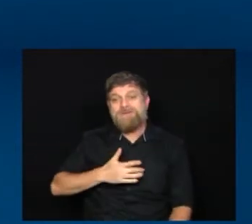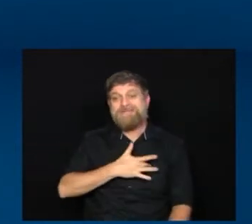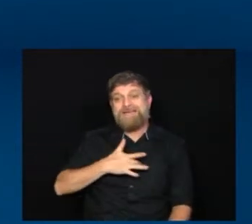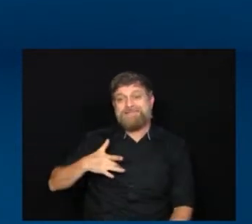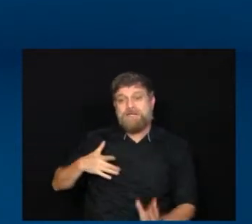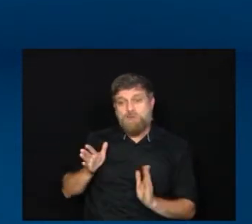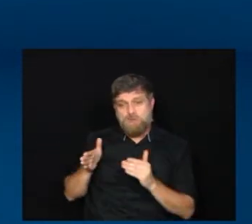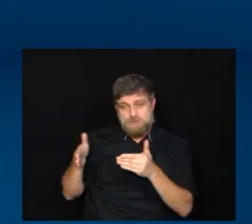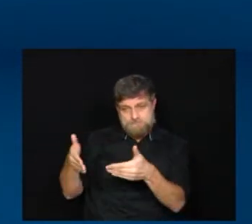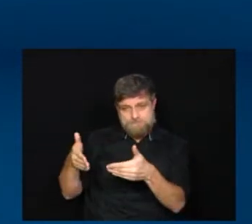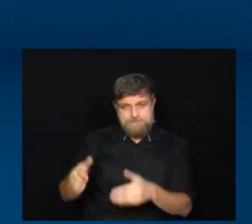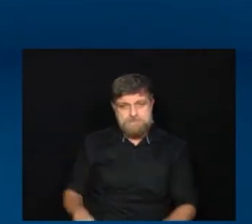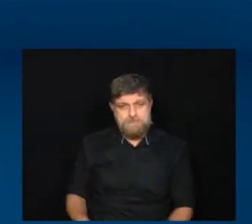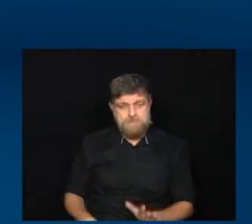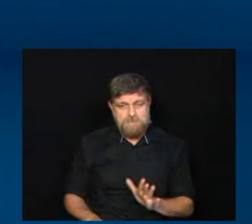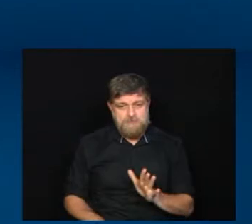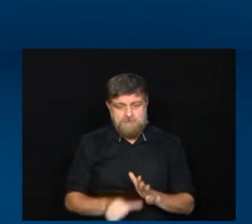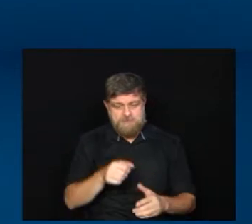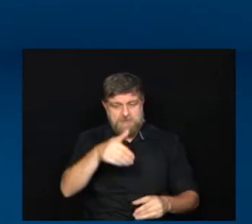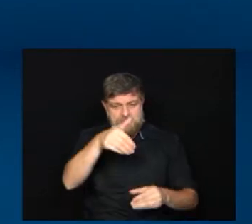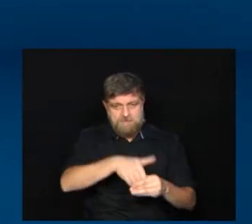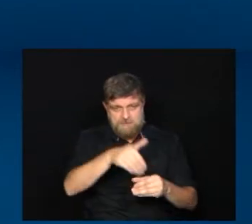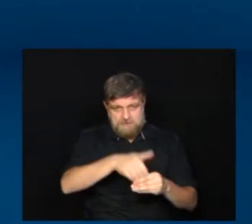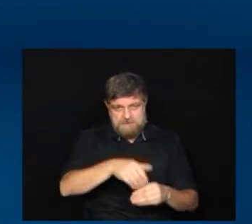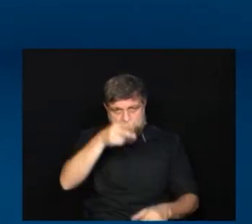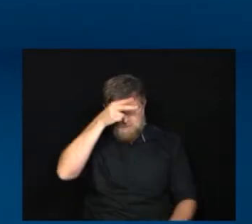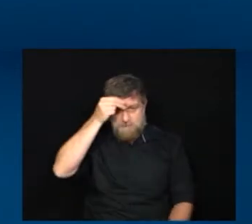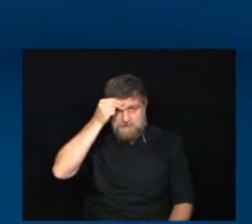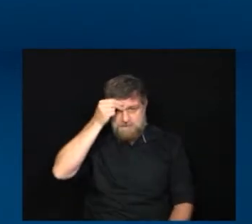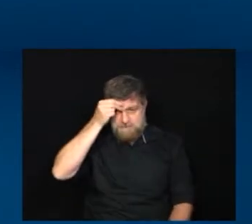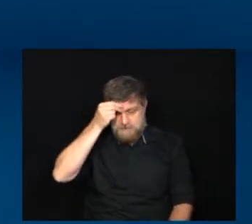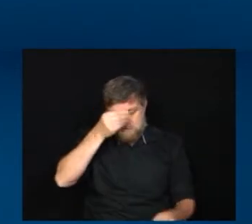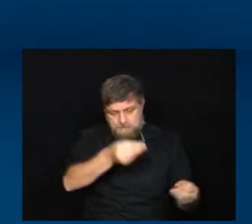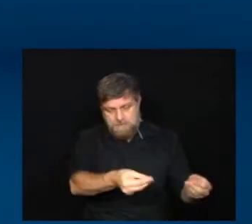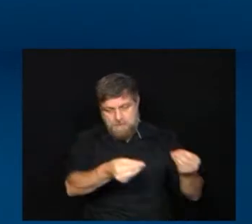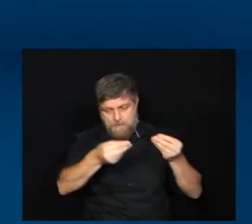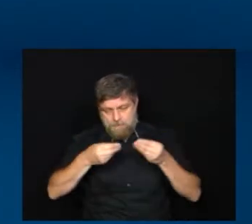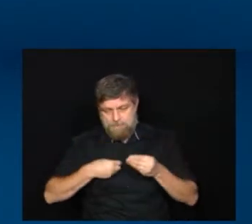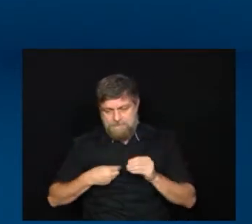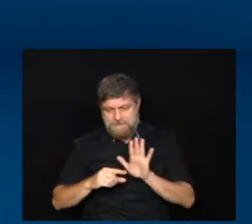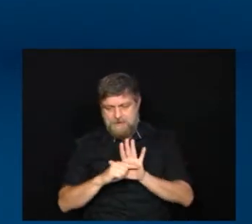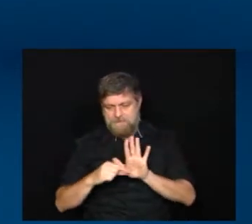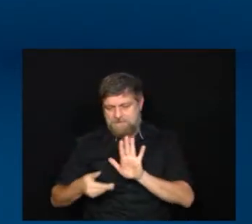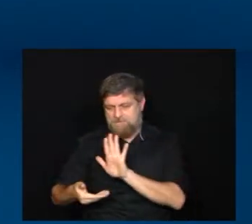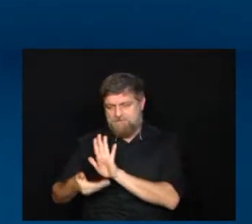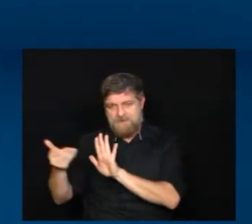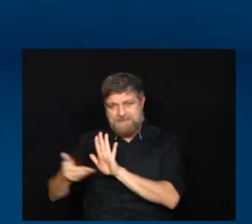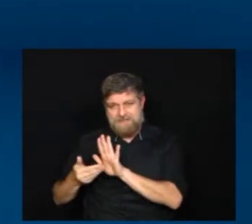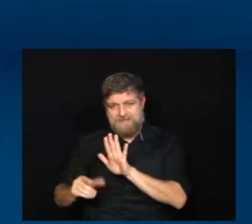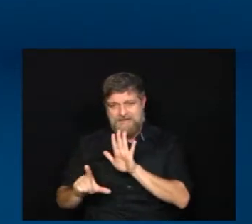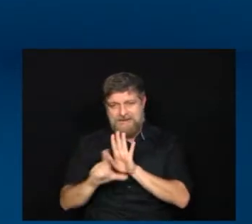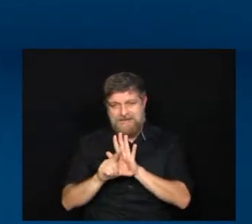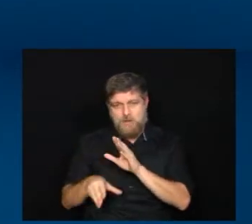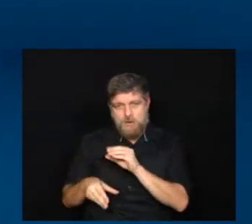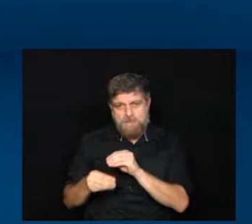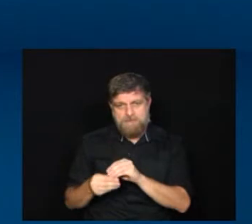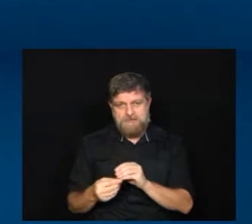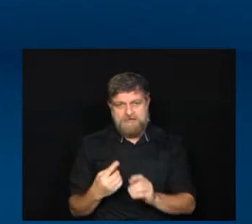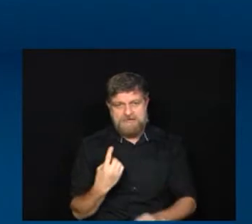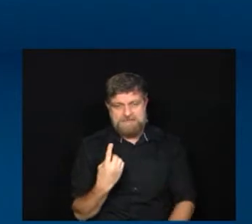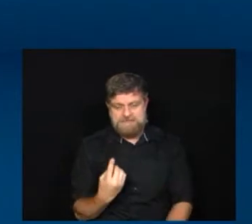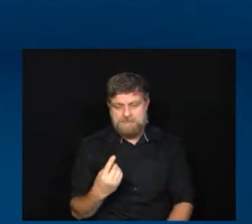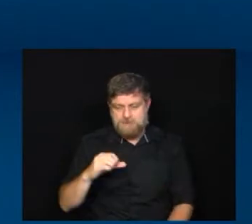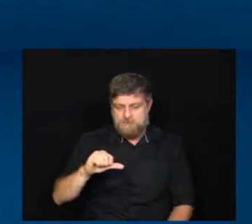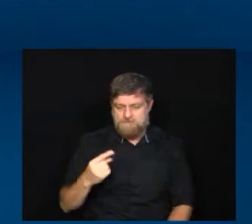Em primeira discussão, será analisado o projeto do prefeito, que revoga um parágrafo da Lei Complementar 191 de